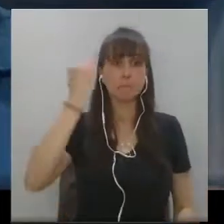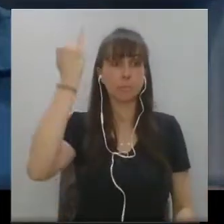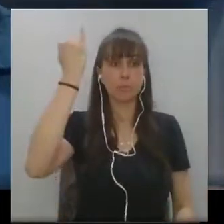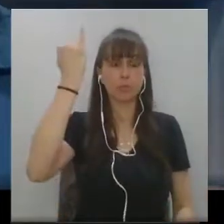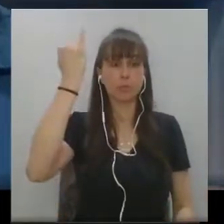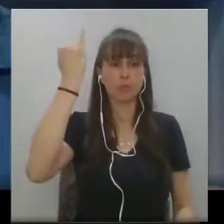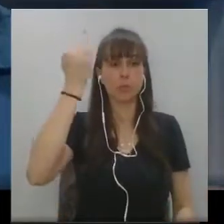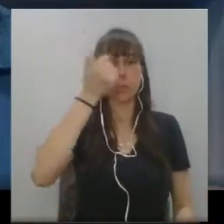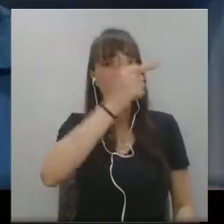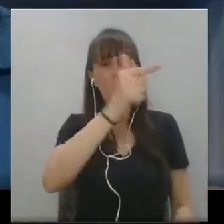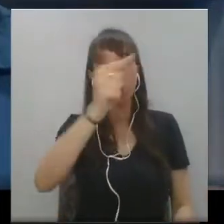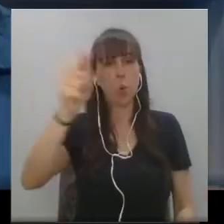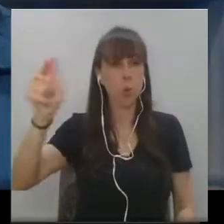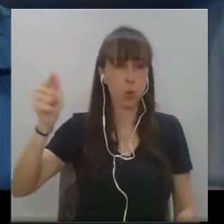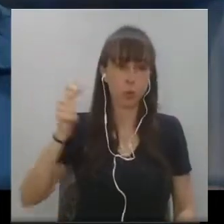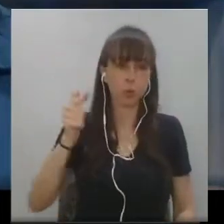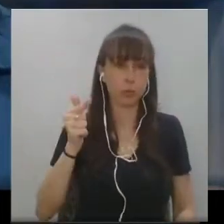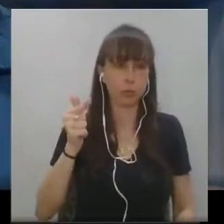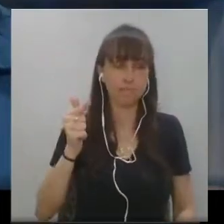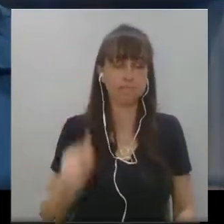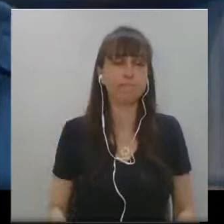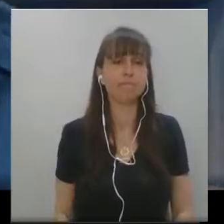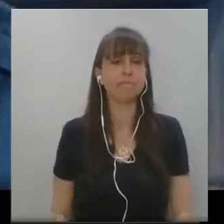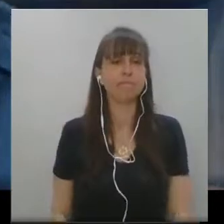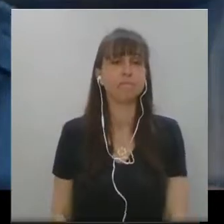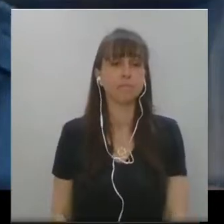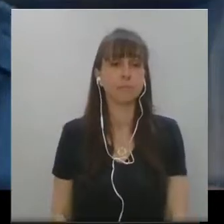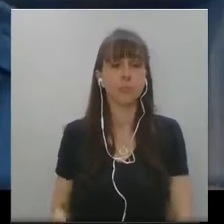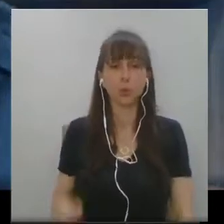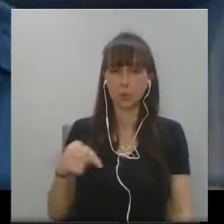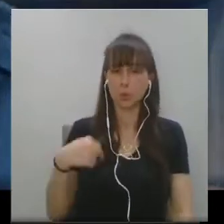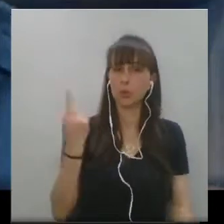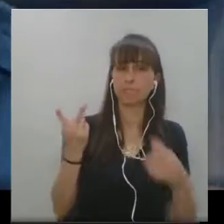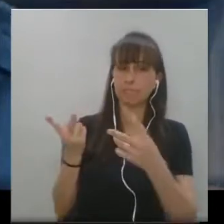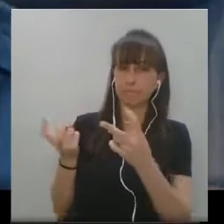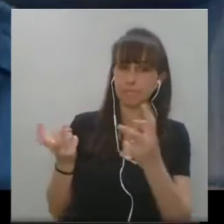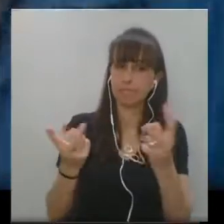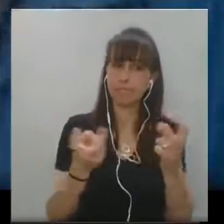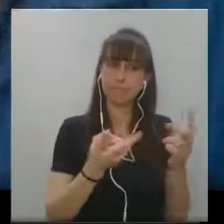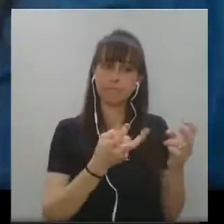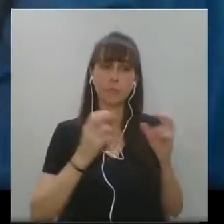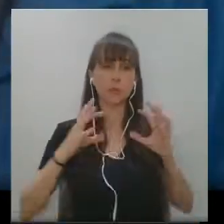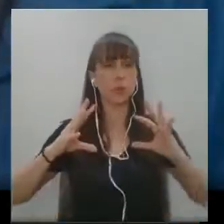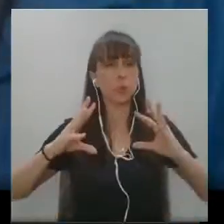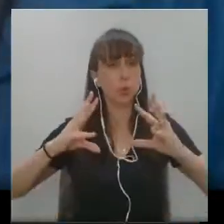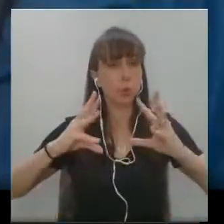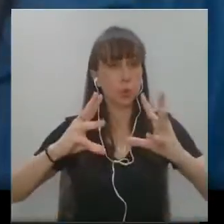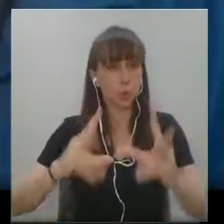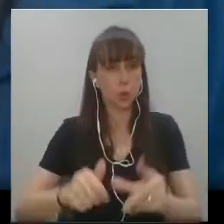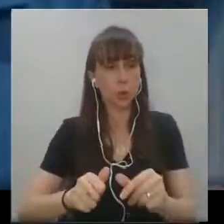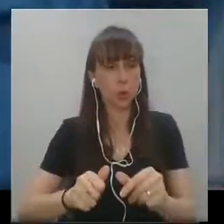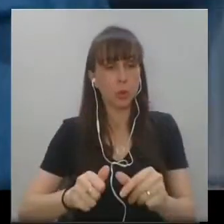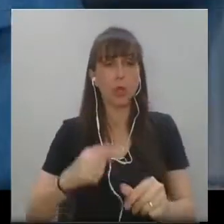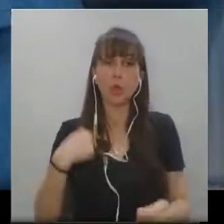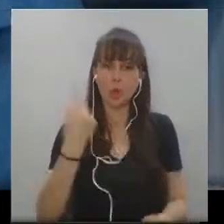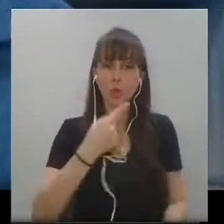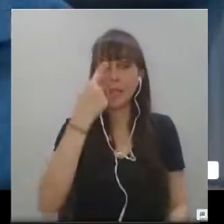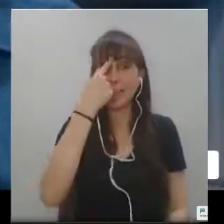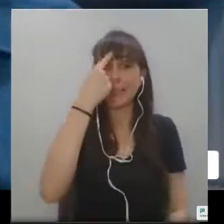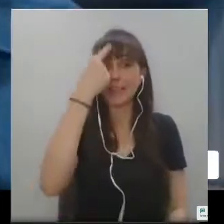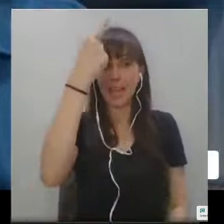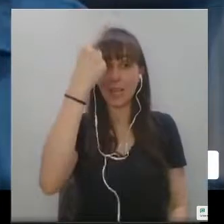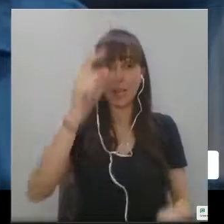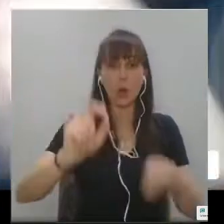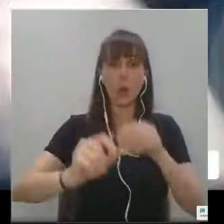né? Então, verificando isso, todas essas concepções, nós temos a ideia de como ler um clássico propriamente,